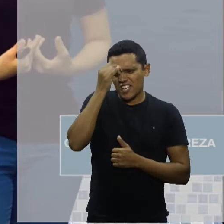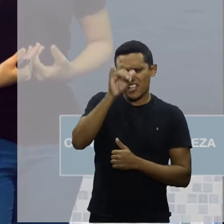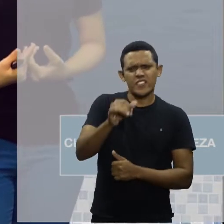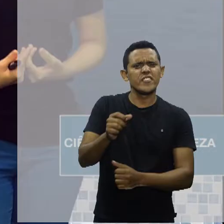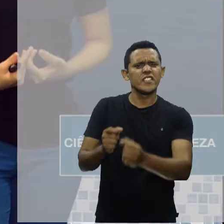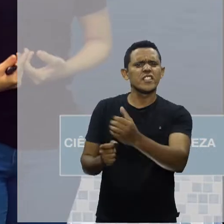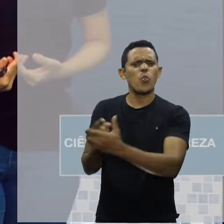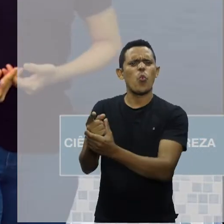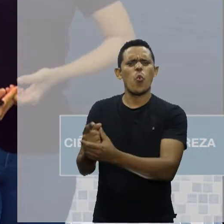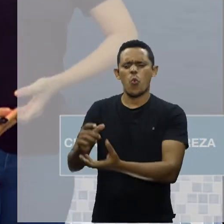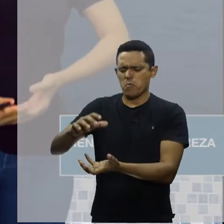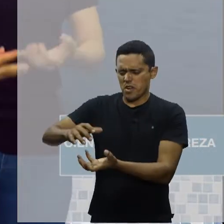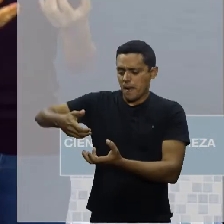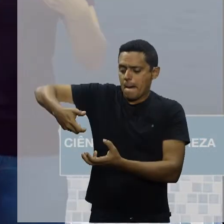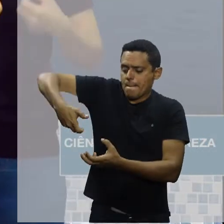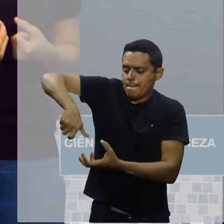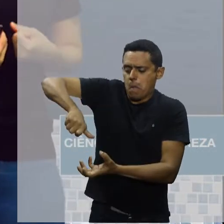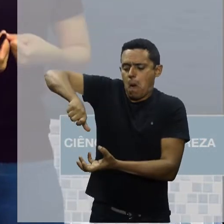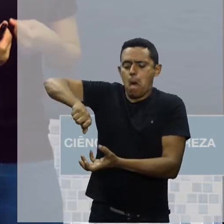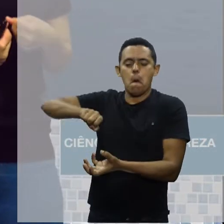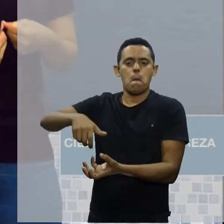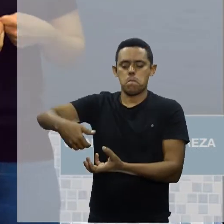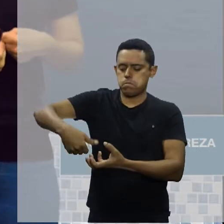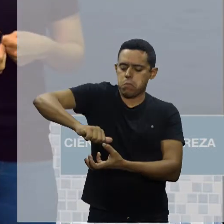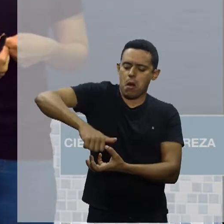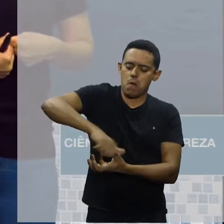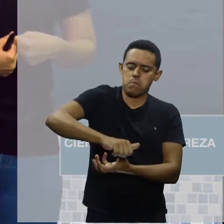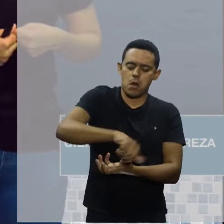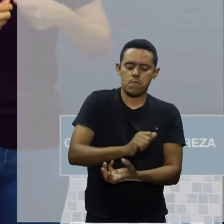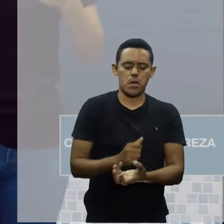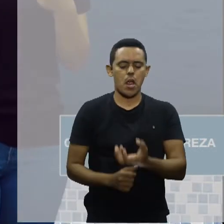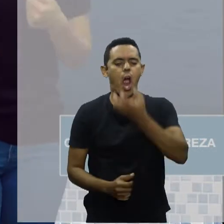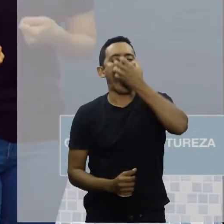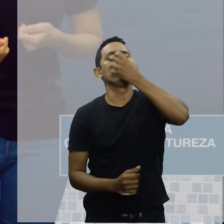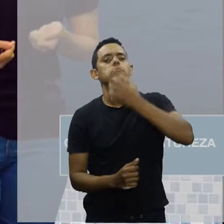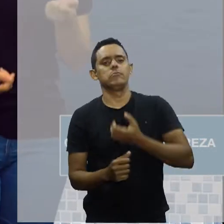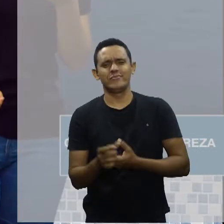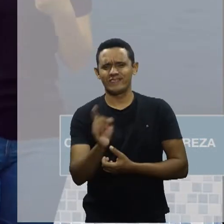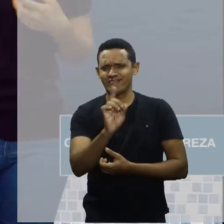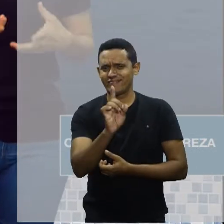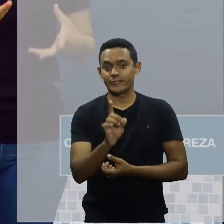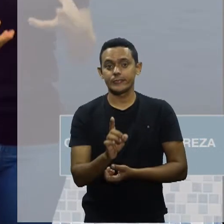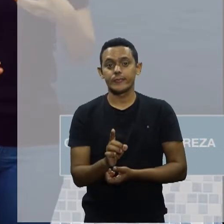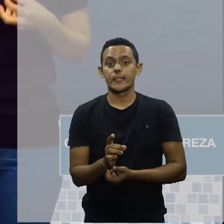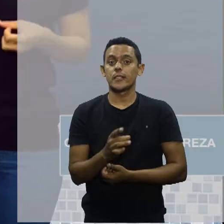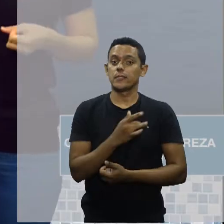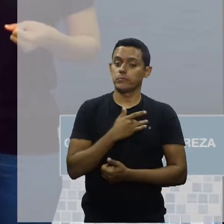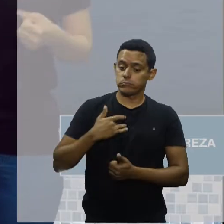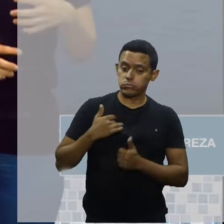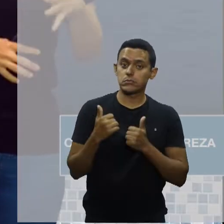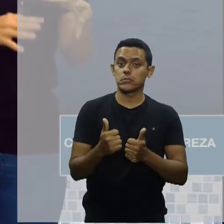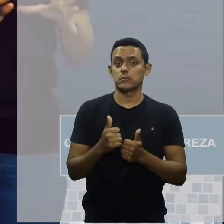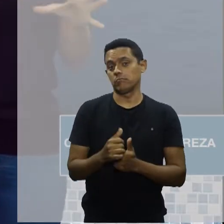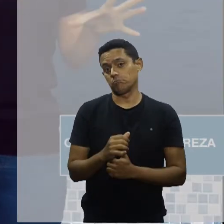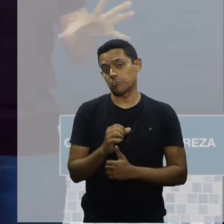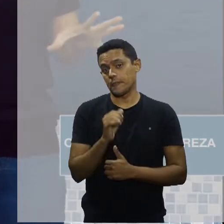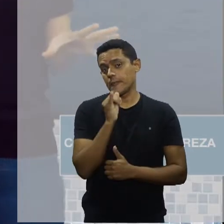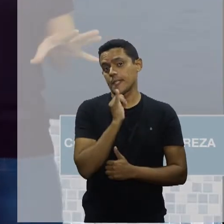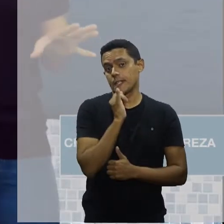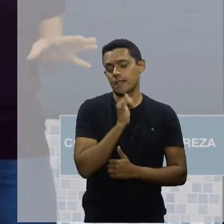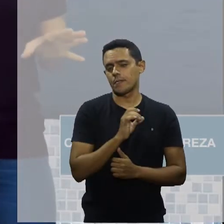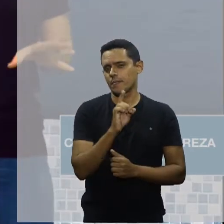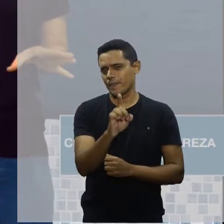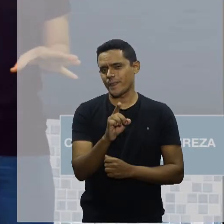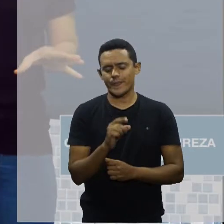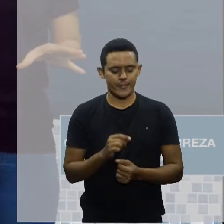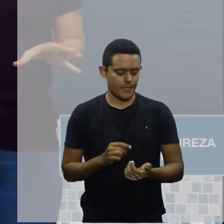é uma excelente maneira da gente também fortalecer o nosso sistema imunológico. Não adianta você tomar um monte de vitamina e sair comendo um